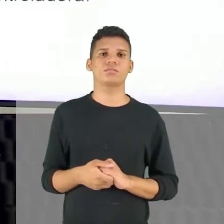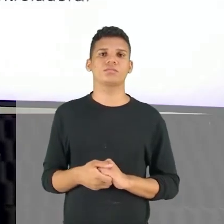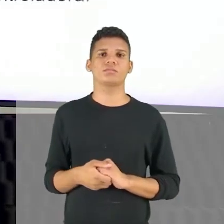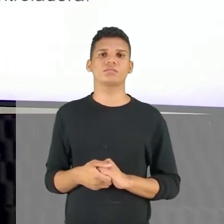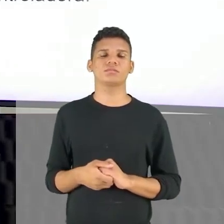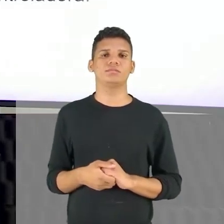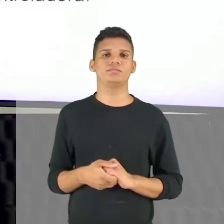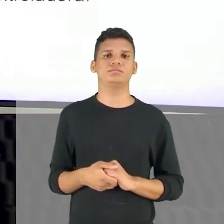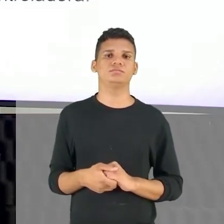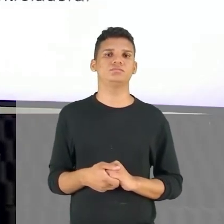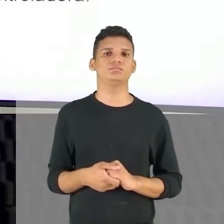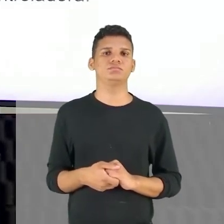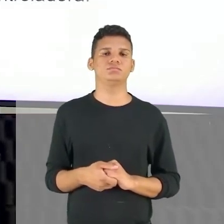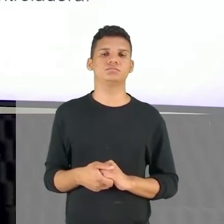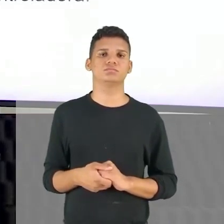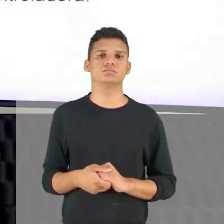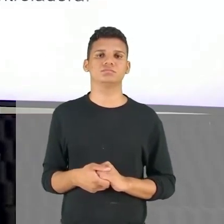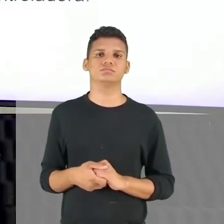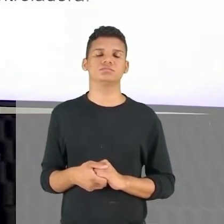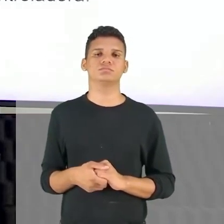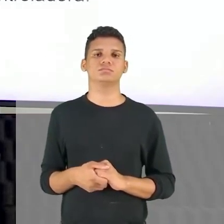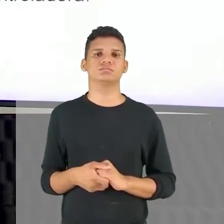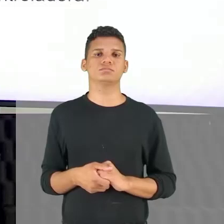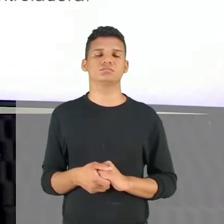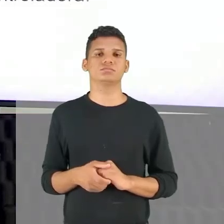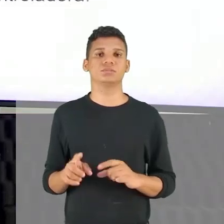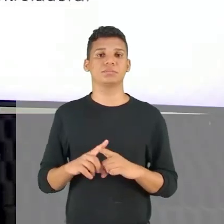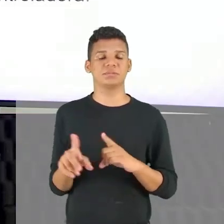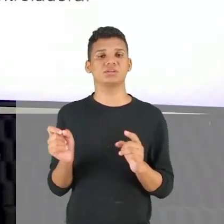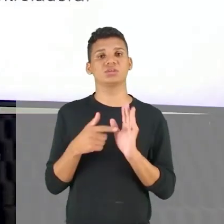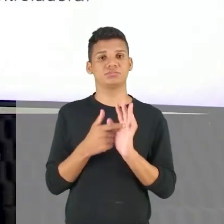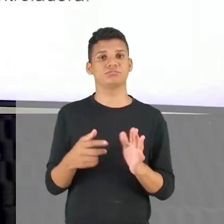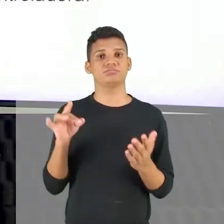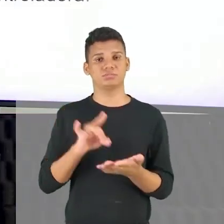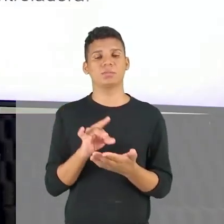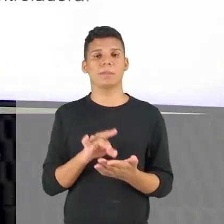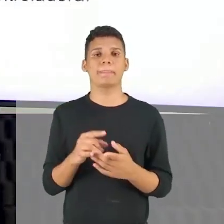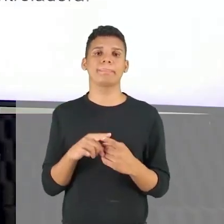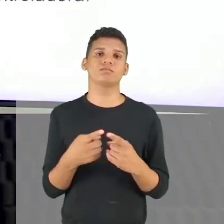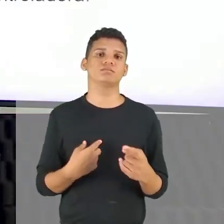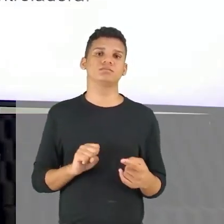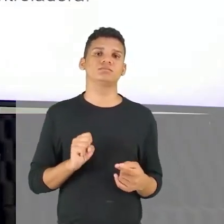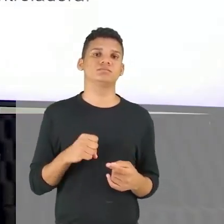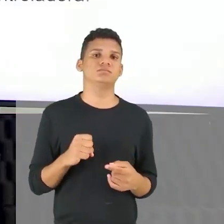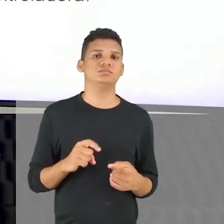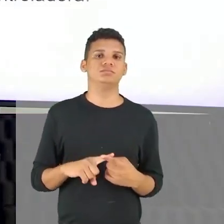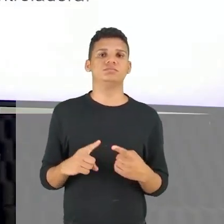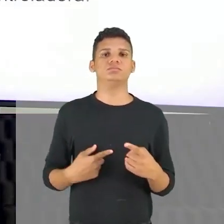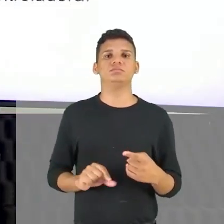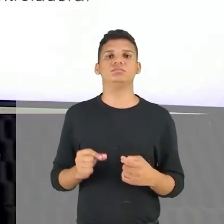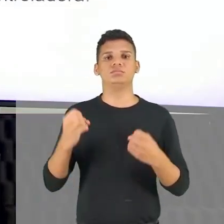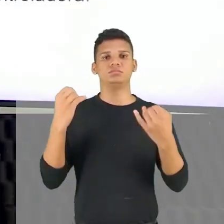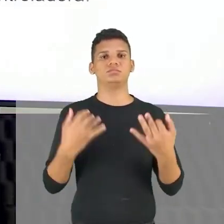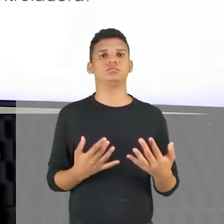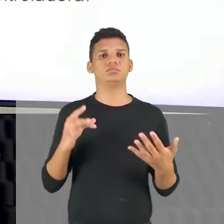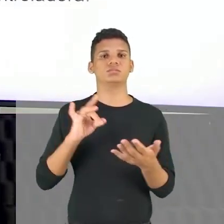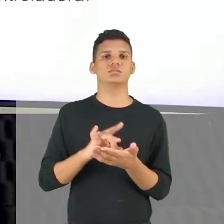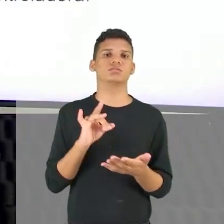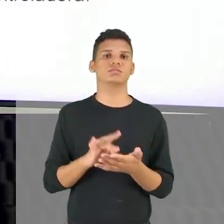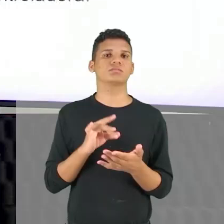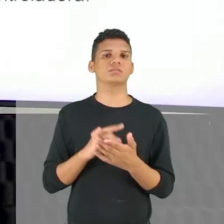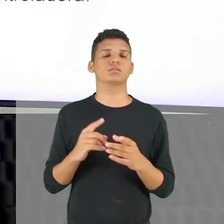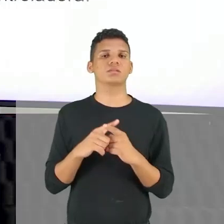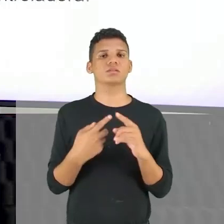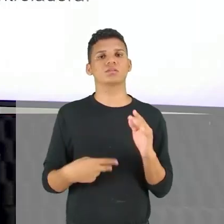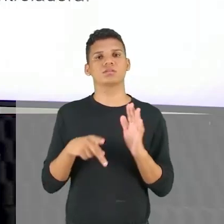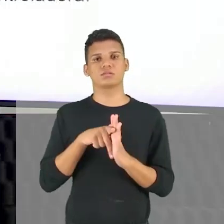o manipulador. Busca mascarar a verdade? Sim. Ali ele coloca, né? Aqui é a resposta correta. Ele coloca aquela